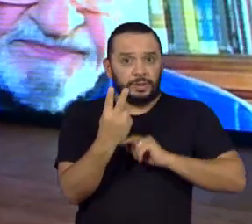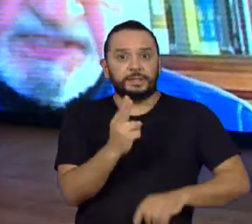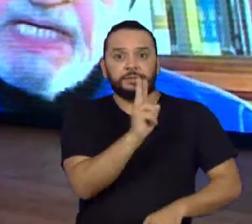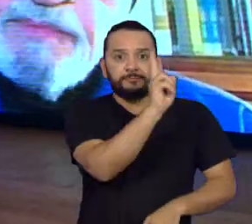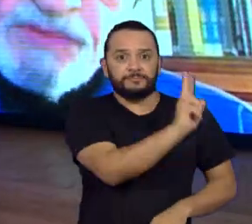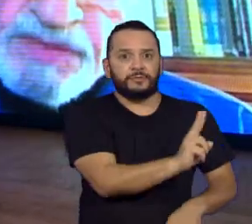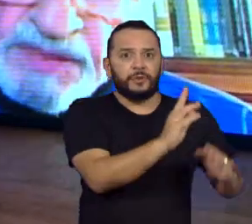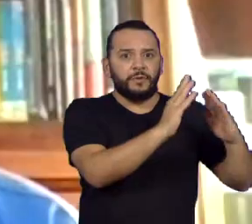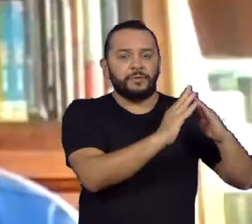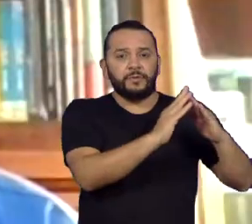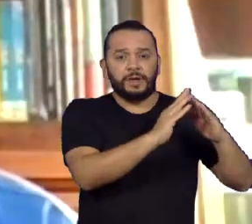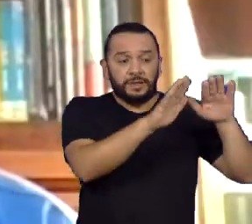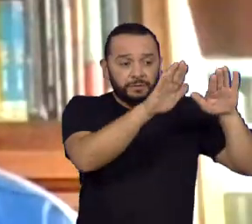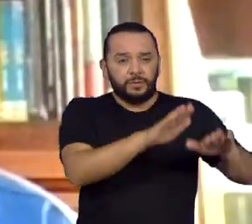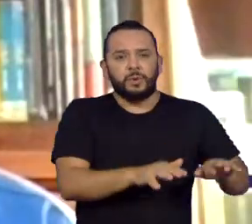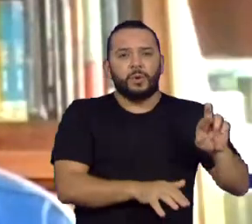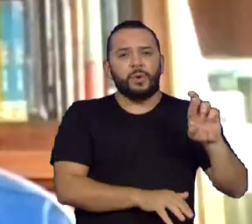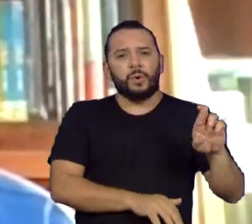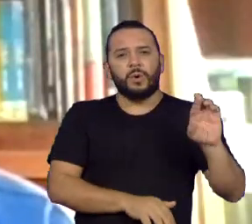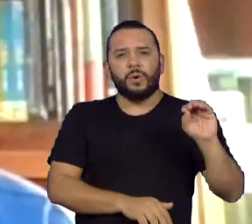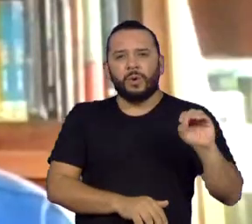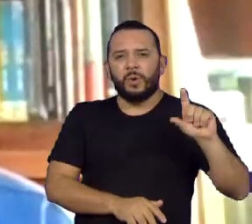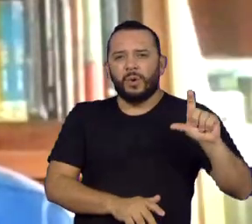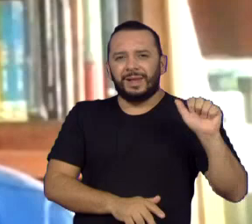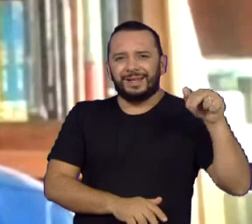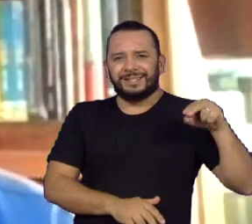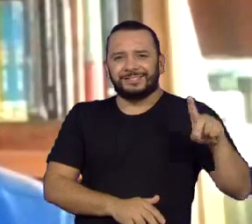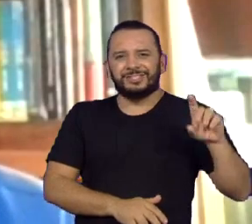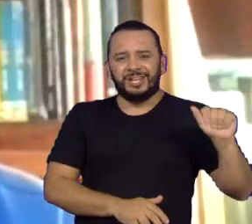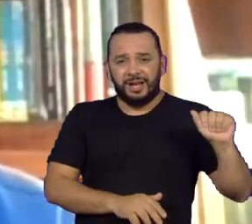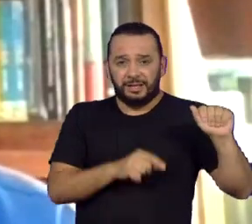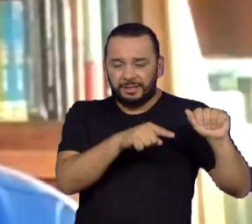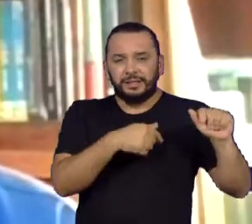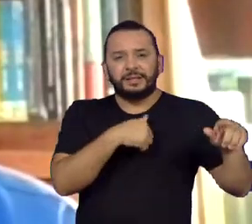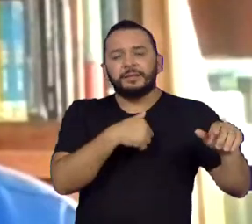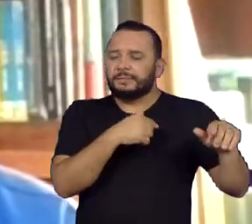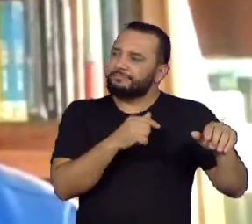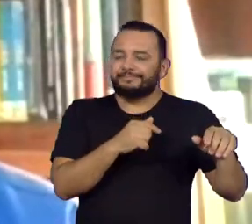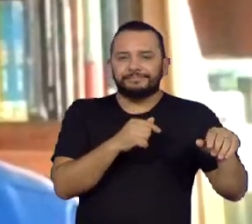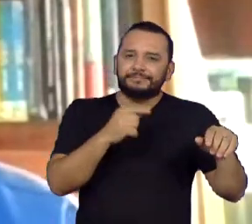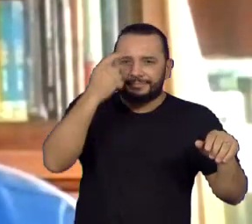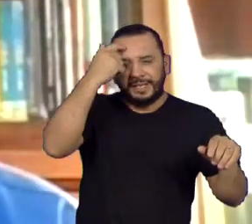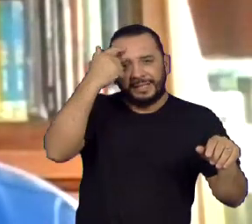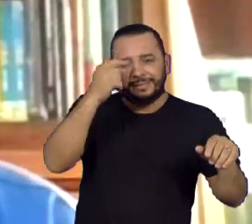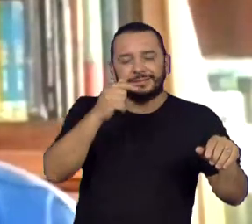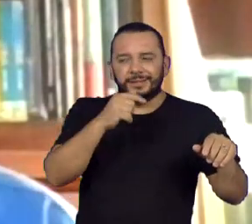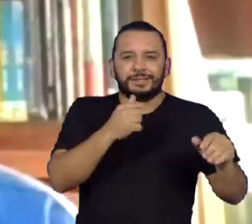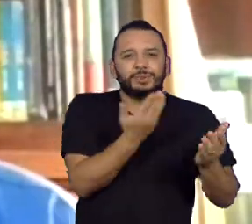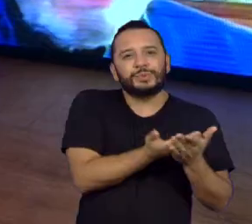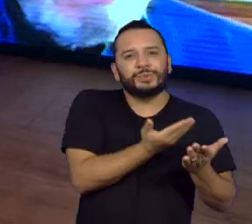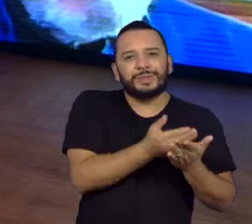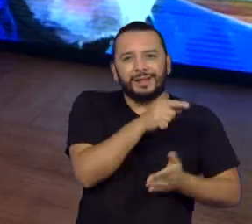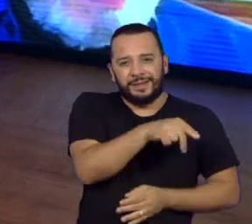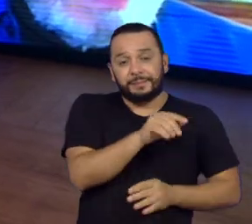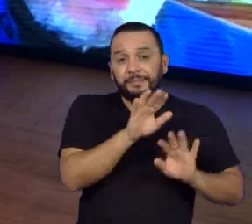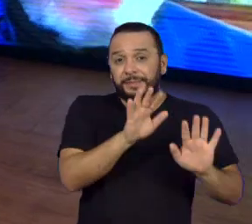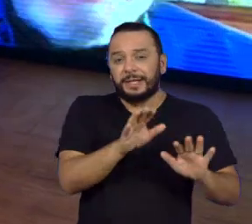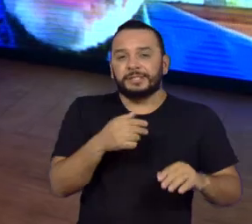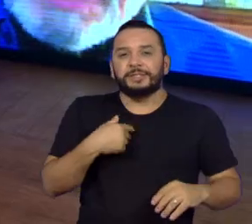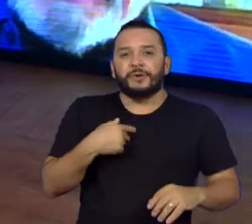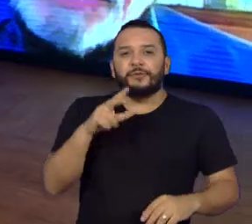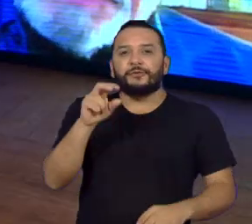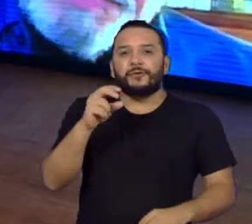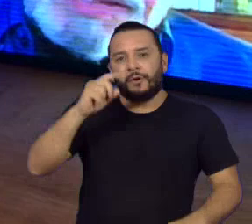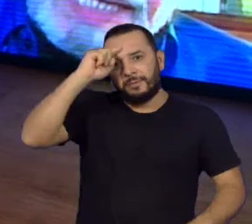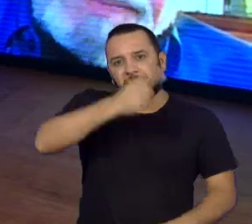de mim ficamos em Rolândia, em tese para estudar. Mas